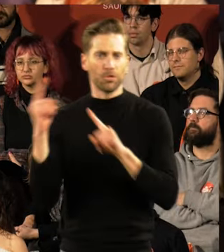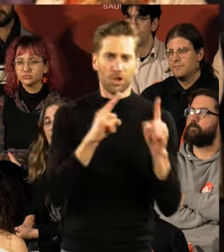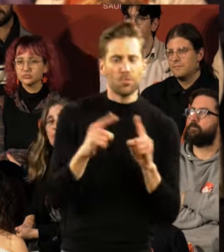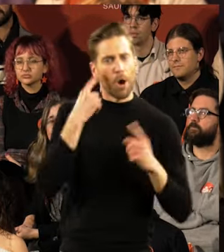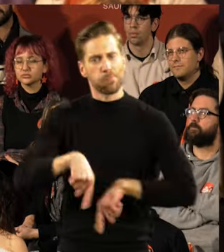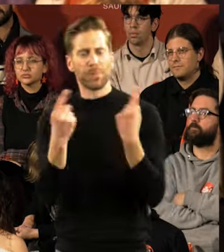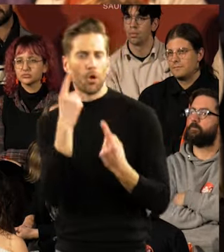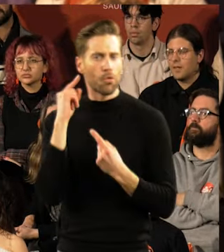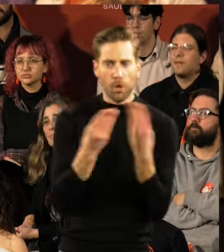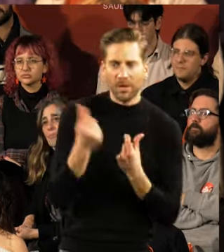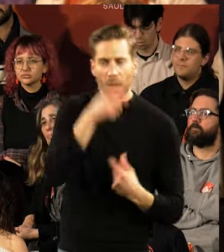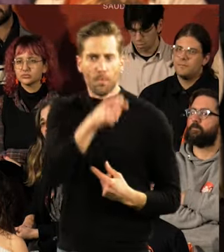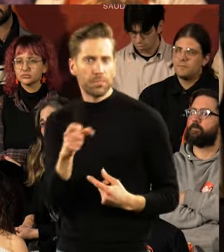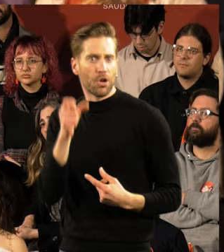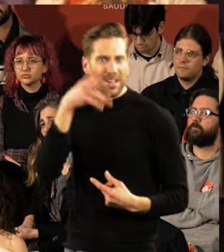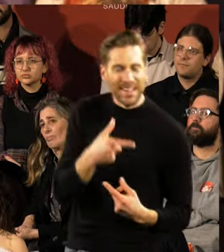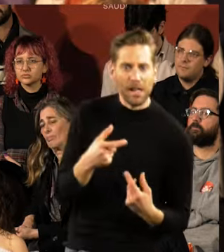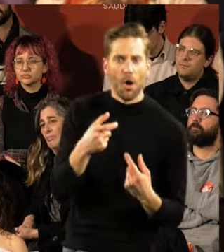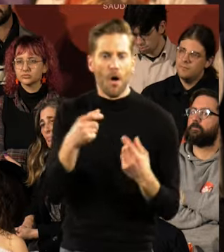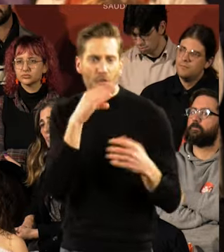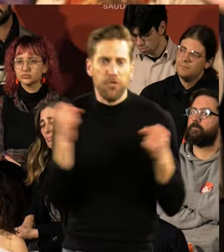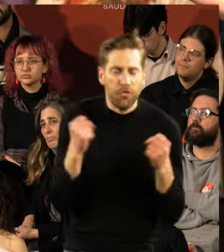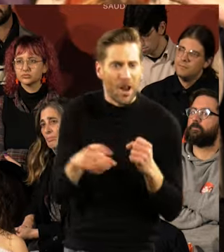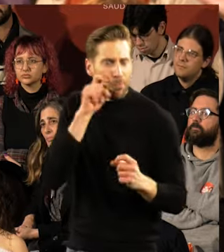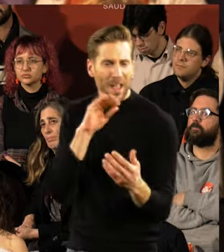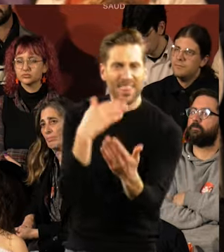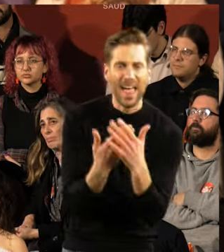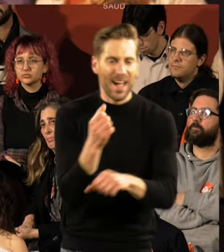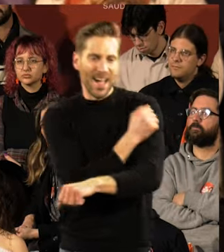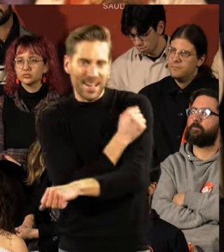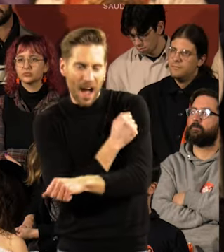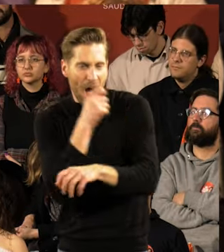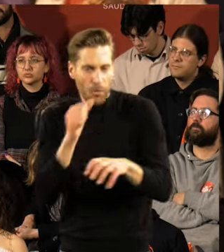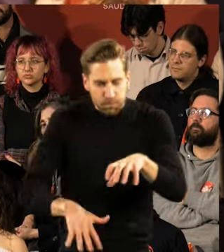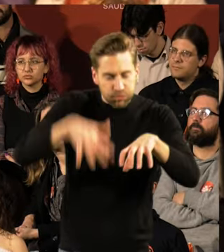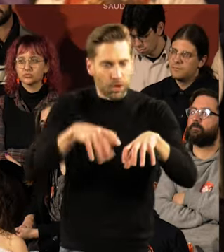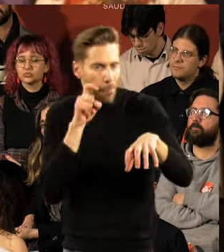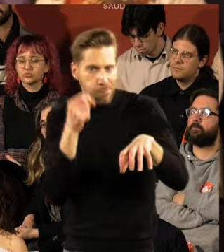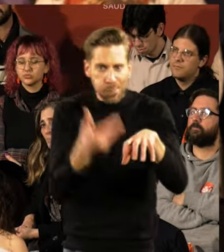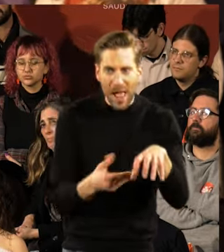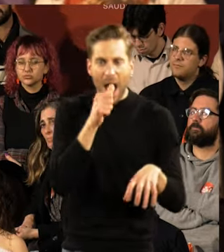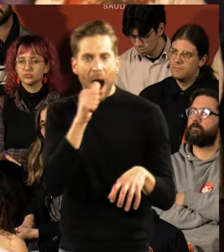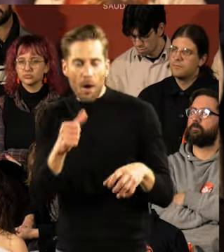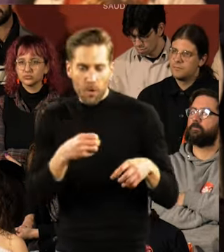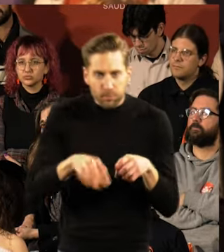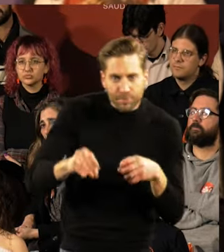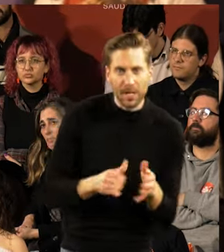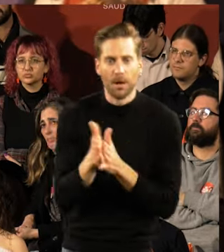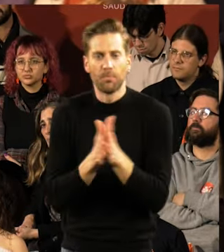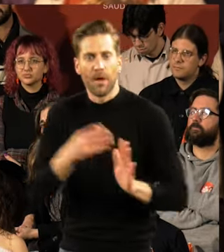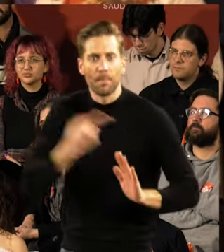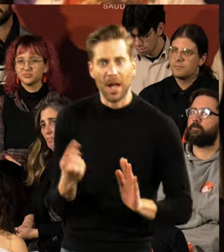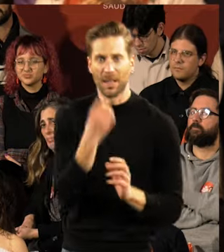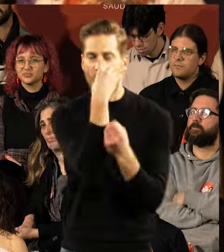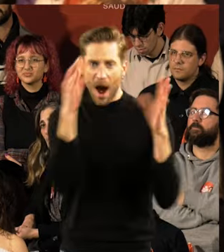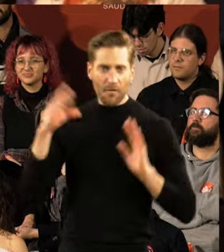que protegemos as pessoas do frio e do calor, em que protegemos as casas das cheias, onde aproveitamos as águas, onde há mais árvores, onde há mais